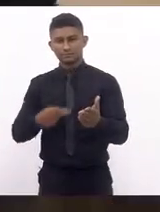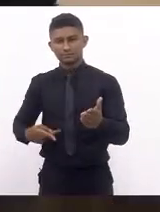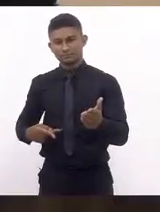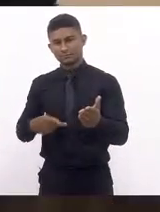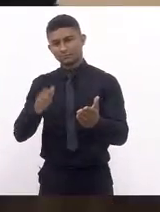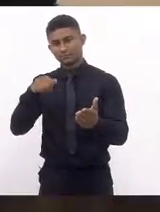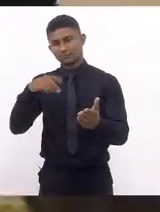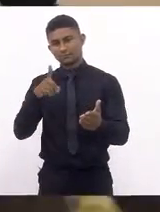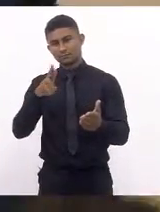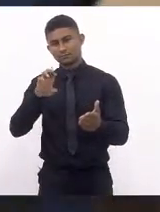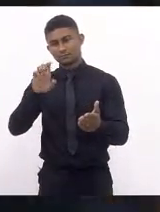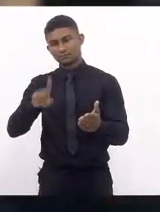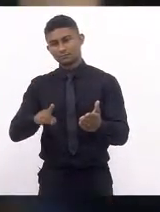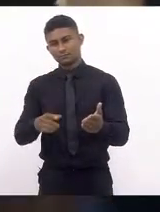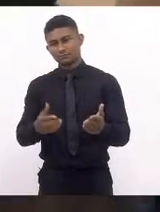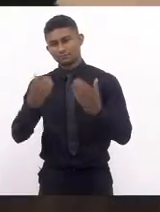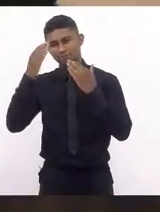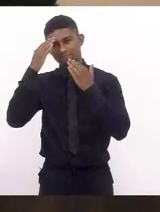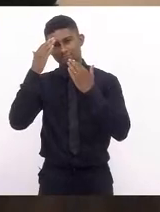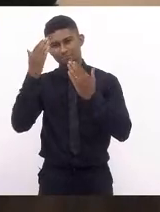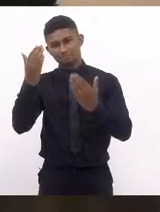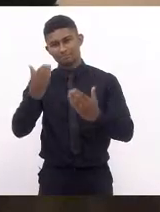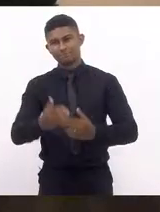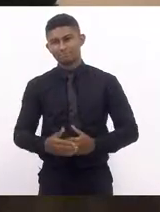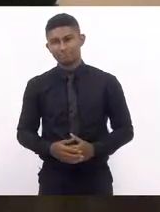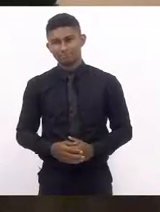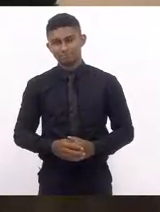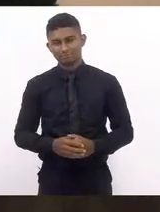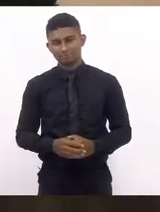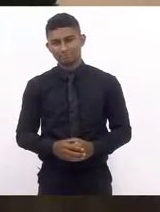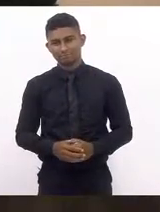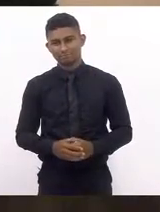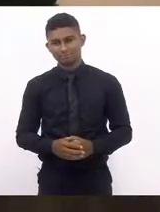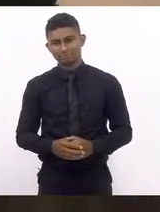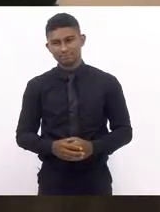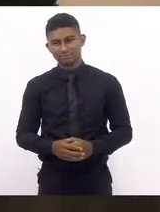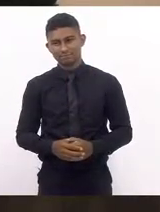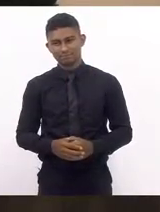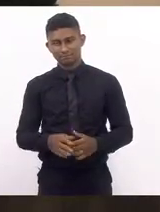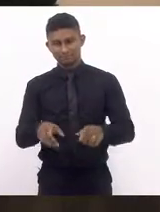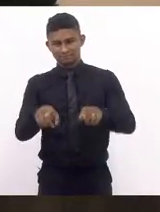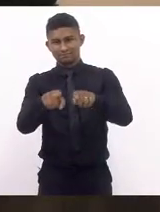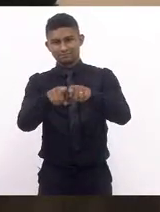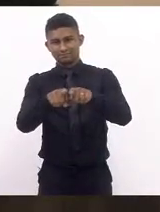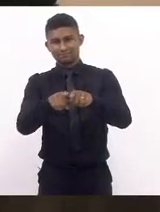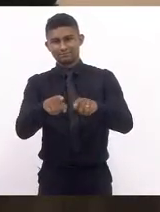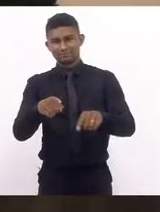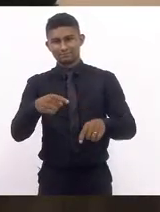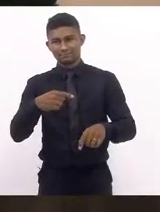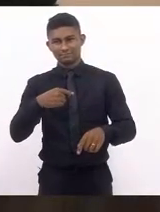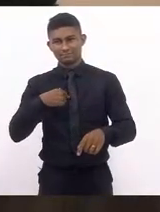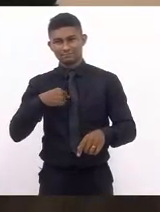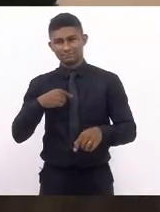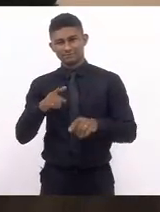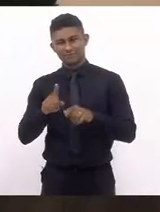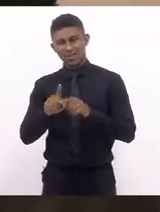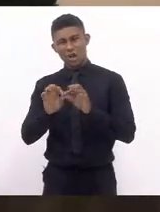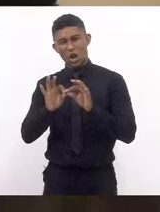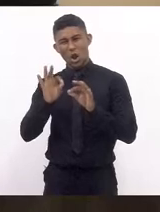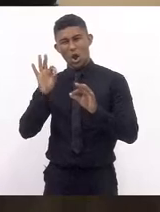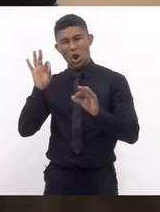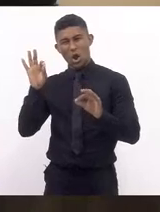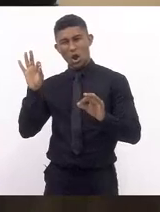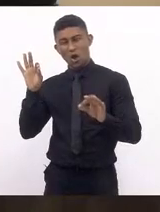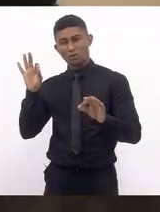eu agradeço essa oportunidade e queria agradecer a eu vim de lá vem de